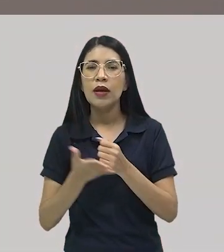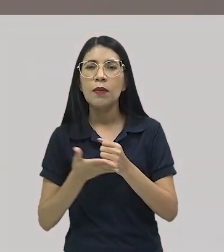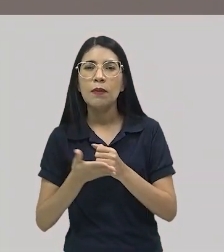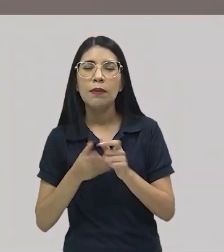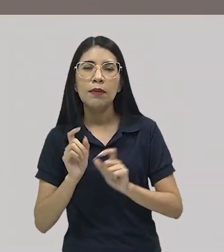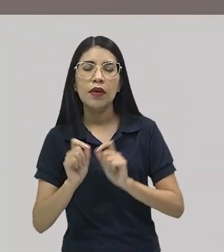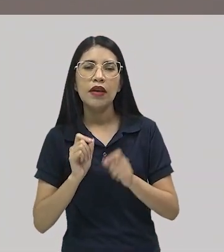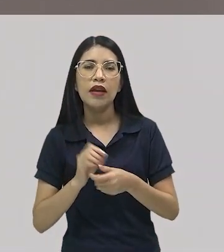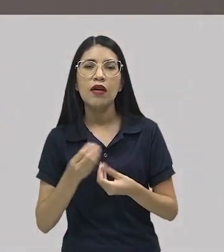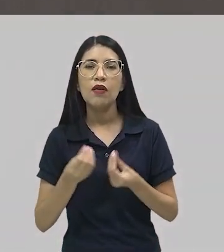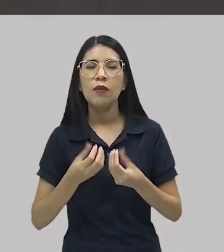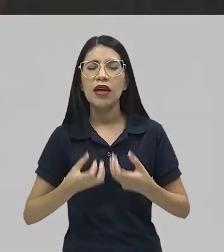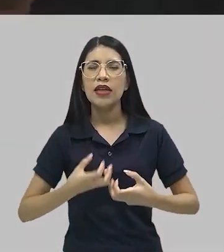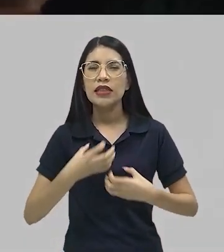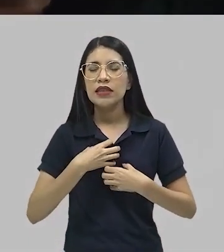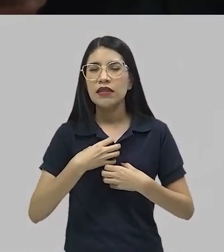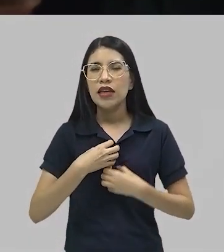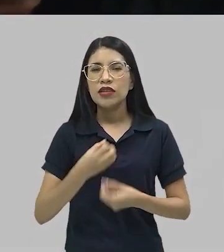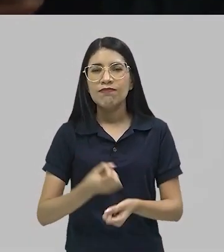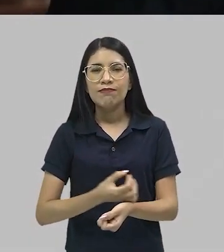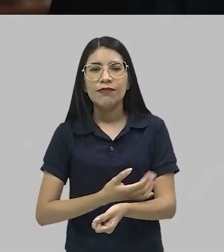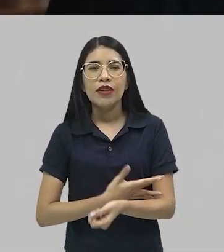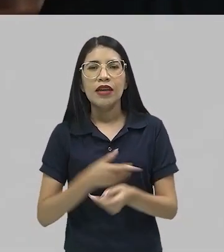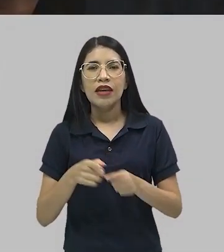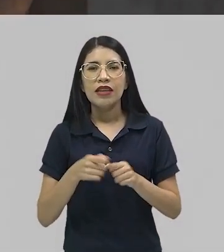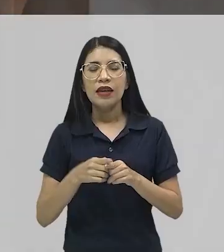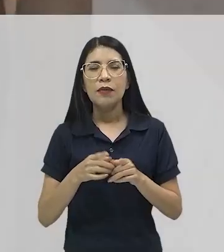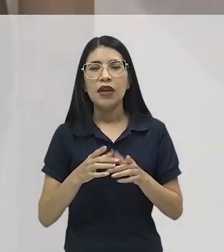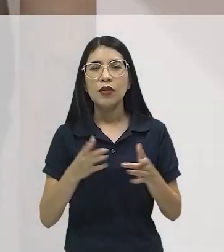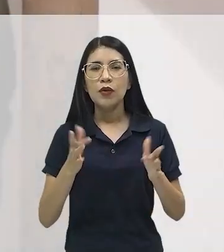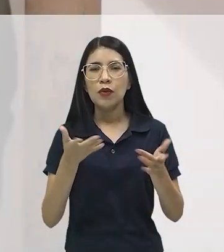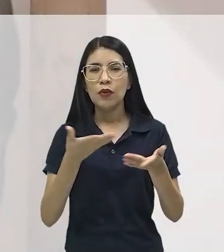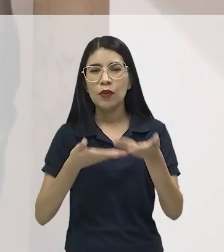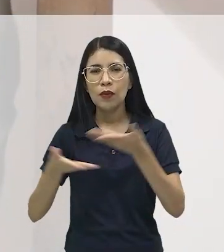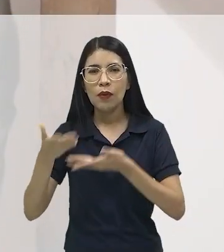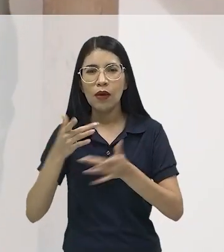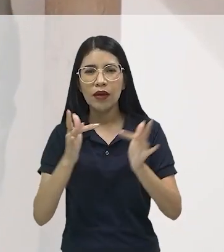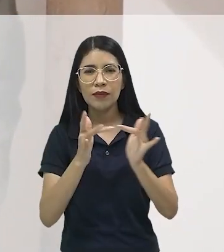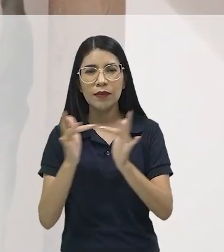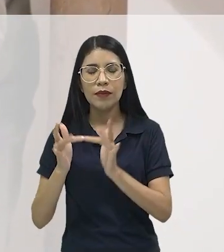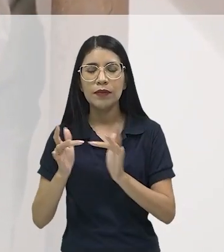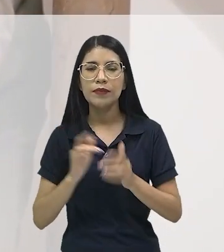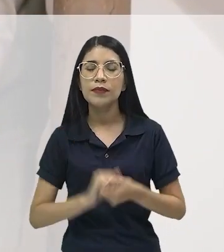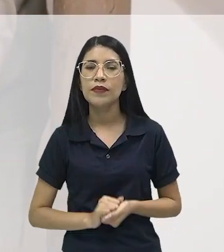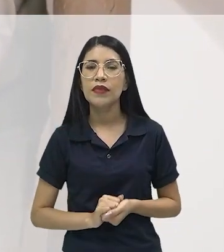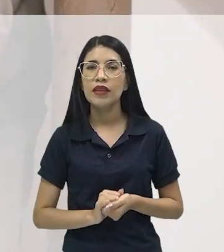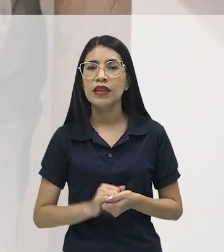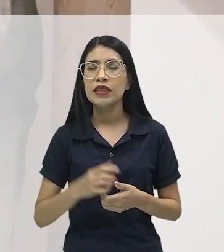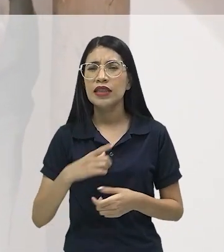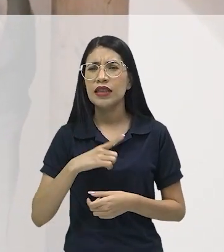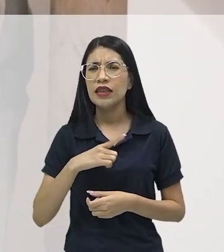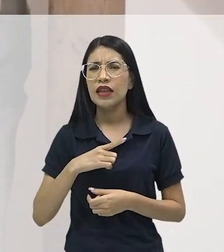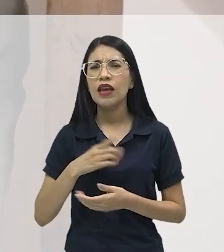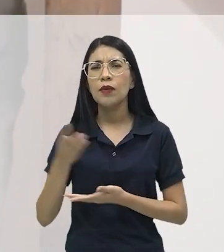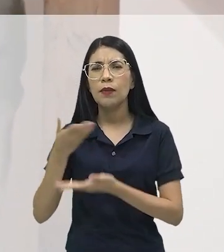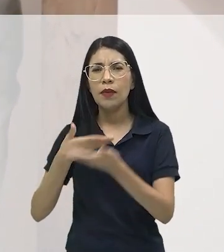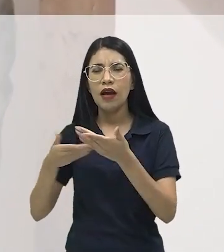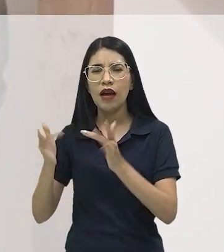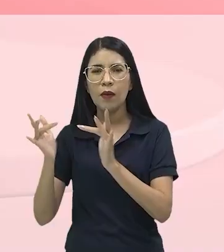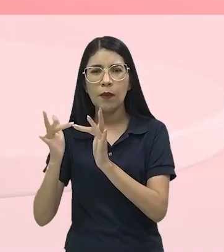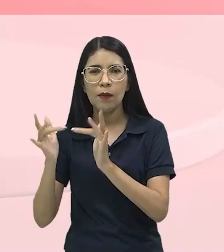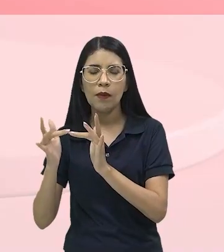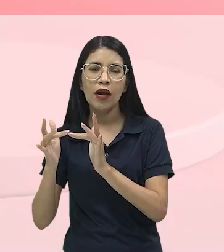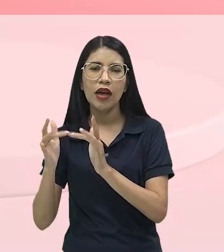trás das emoções e dos vínculos afetivos. Quando criamos um vínculo forte afetivo com